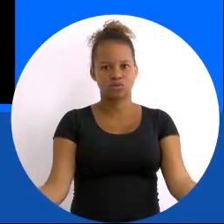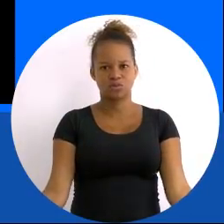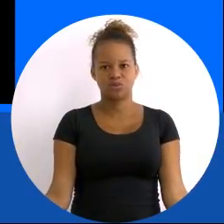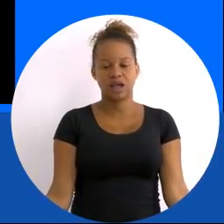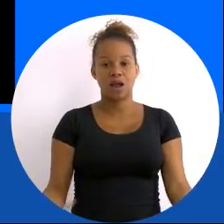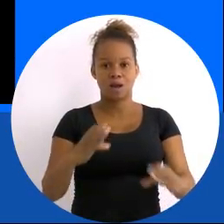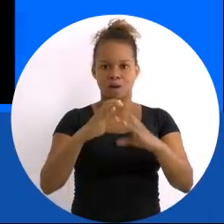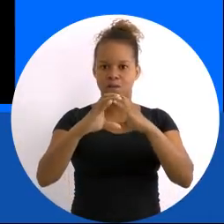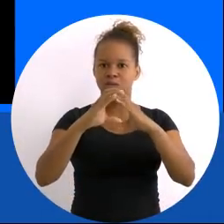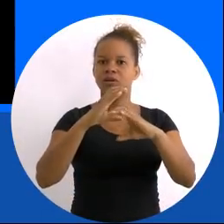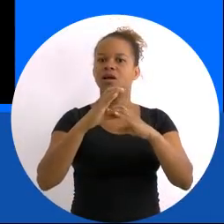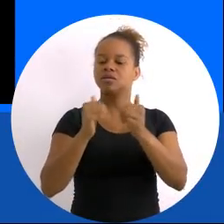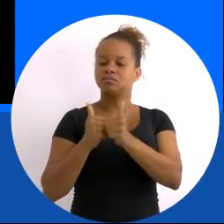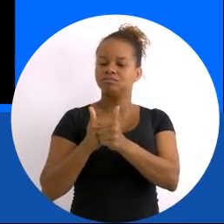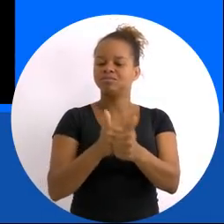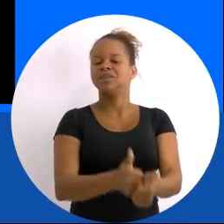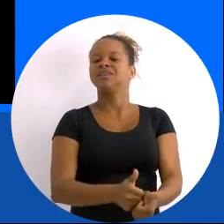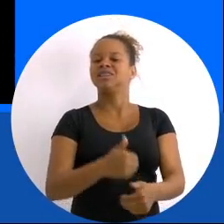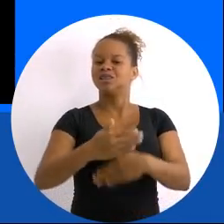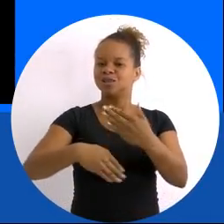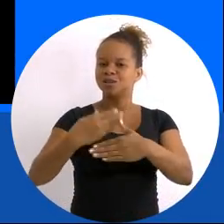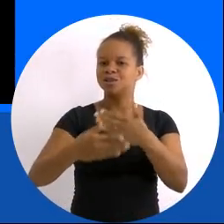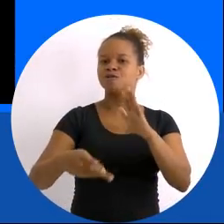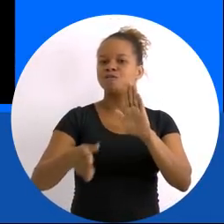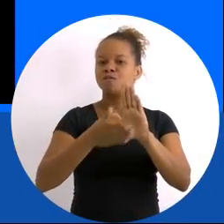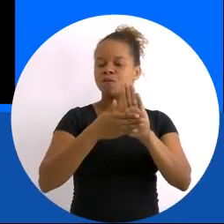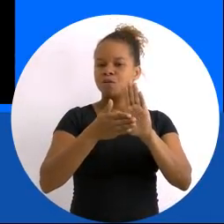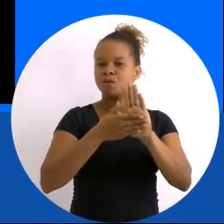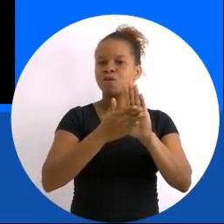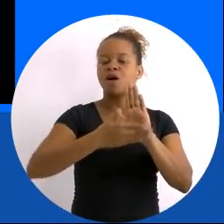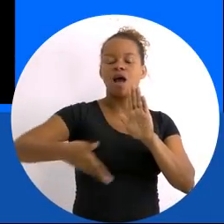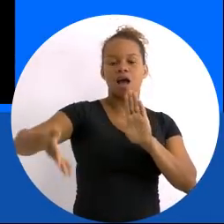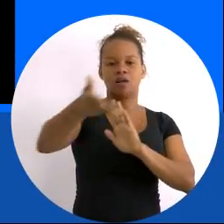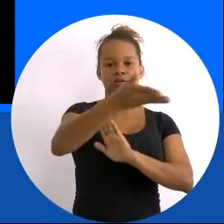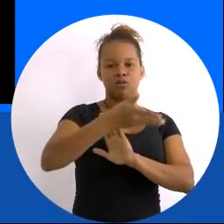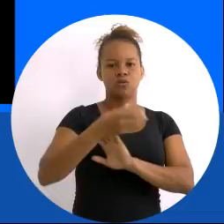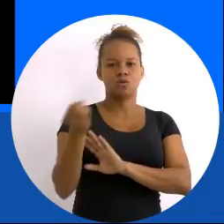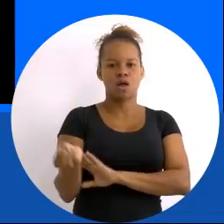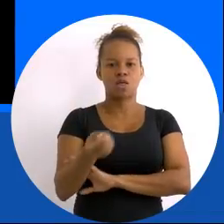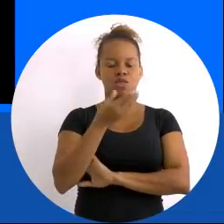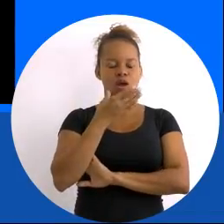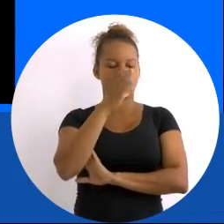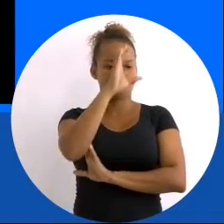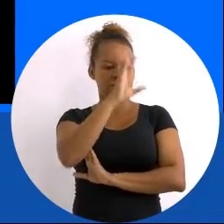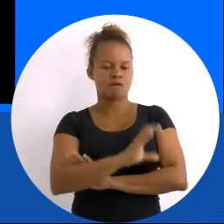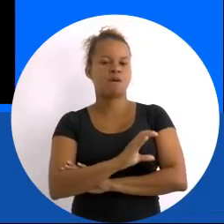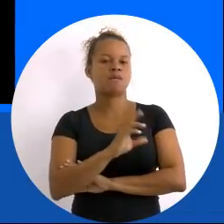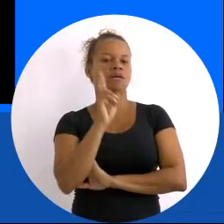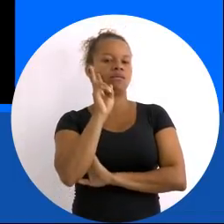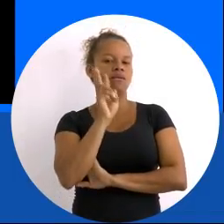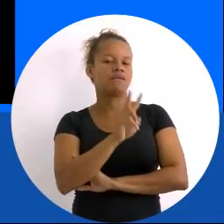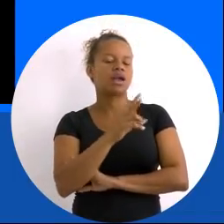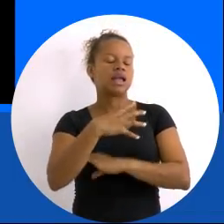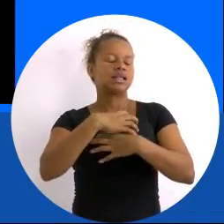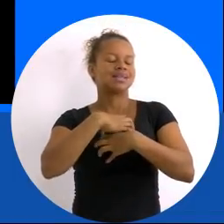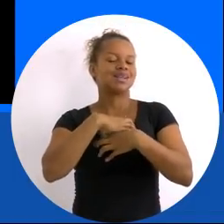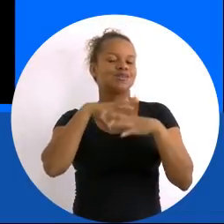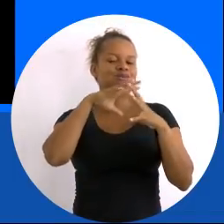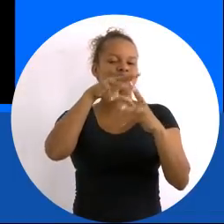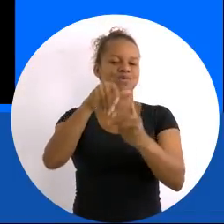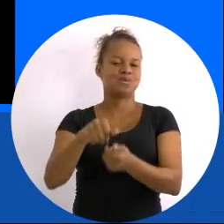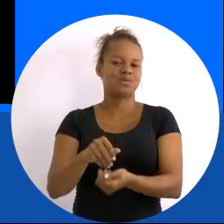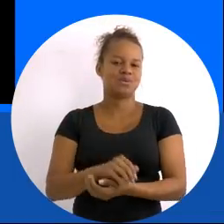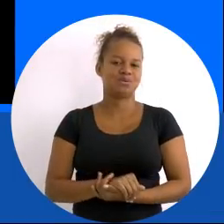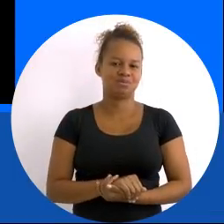a comunicação acompanha essa evolução, proporcionando a todos nós uma nova forma de ver e sentir o mundo.